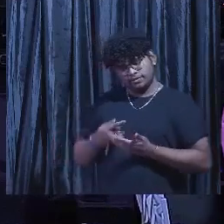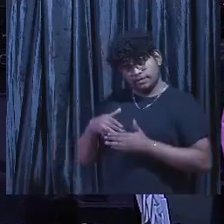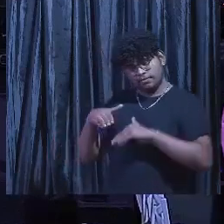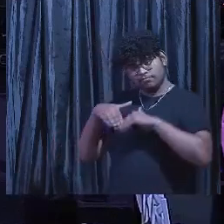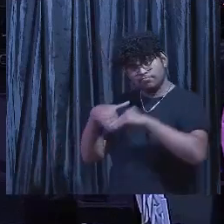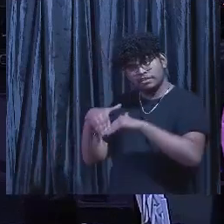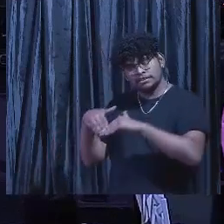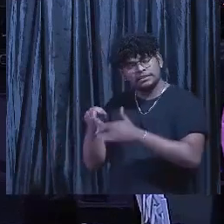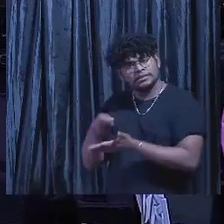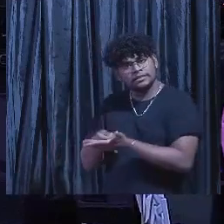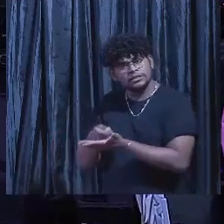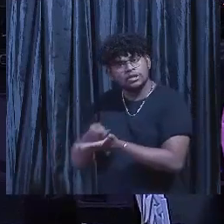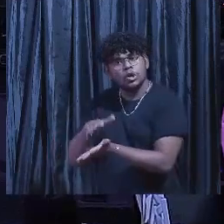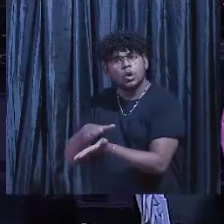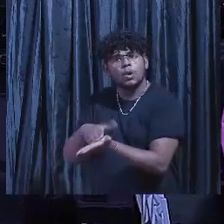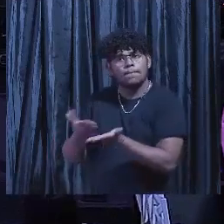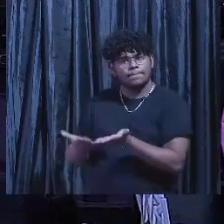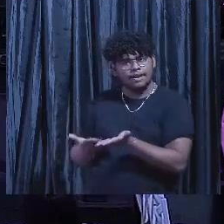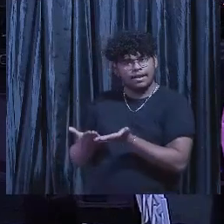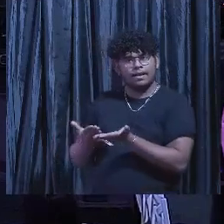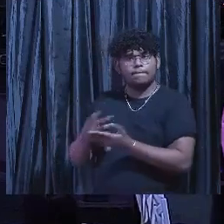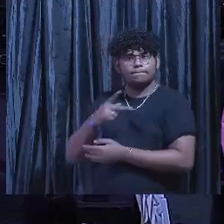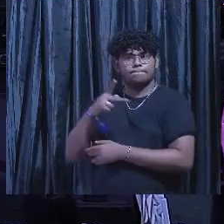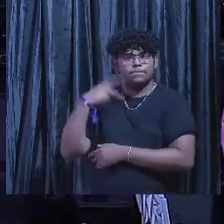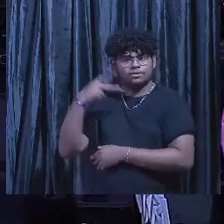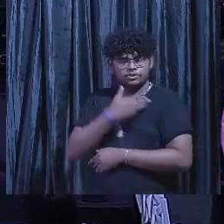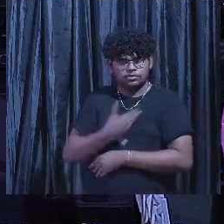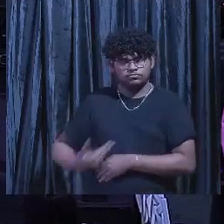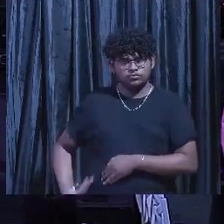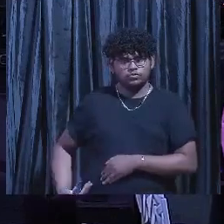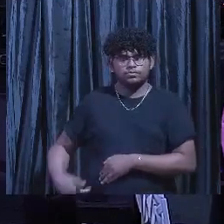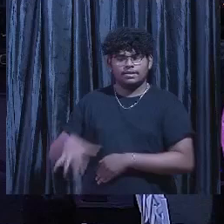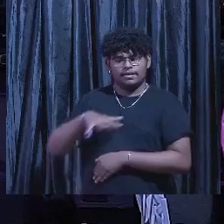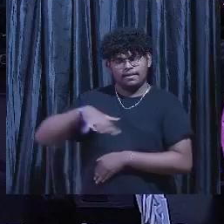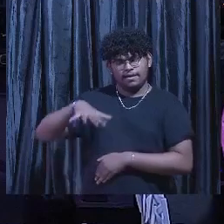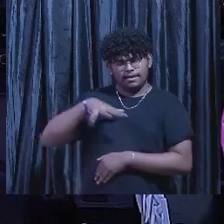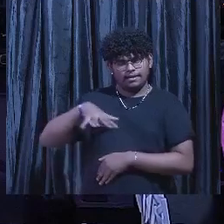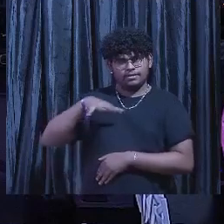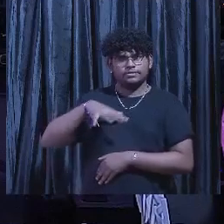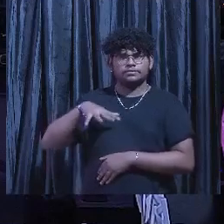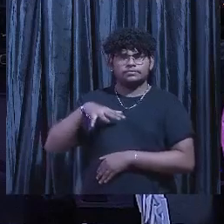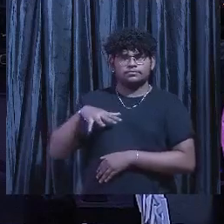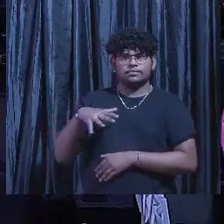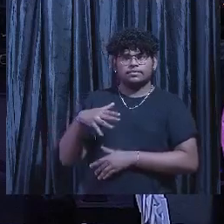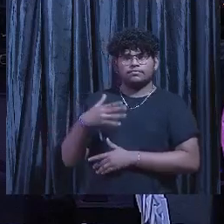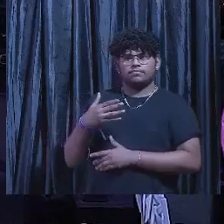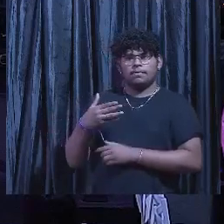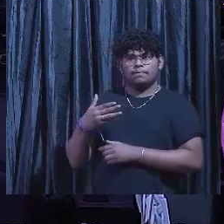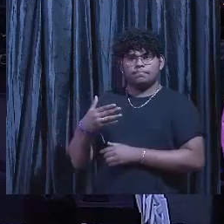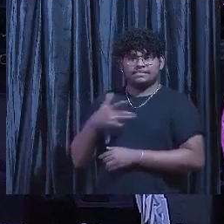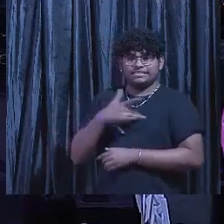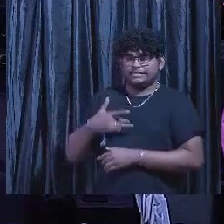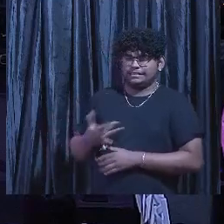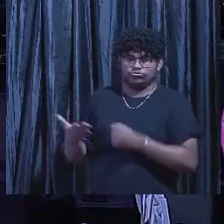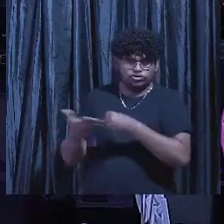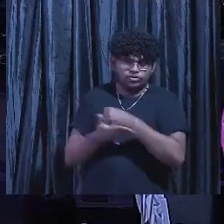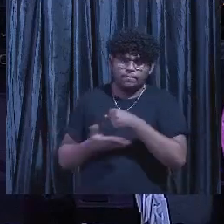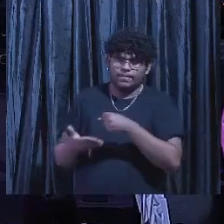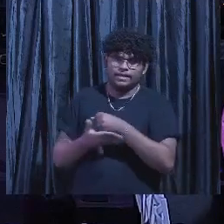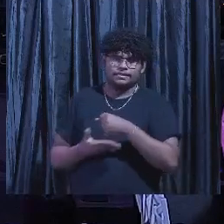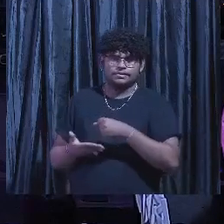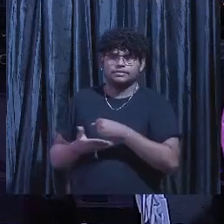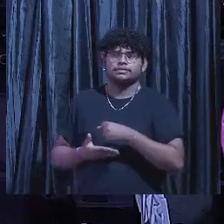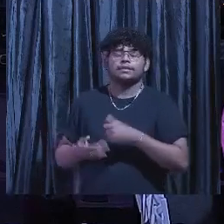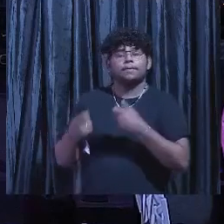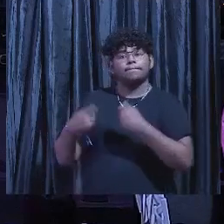de obra, de infraestrutura, de saneamento básico, seja de mitigação ou de reparação mesmo, a gente precisava começar a indicar